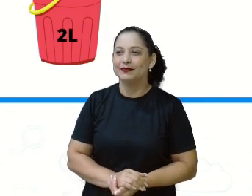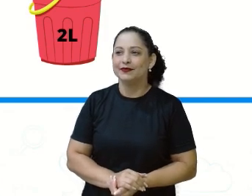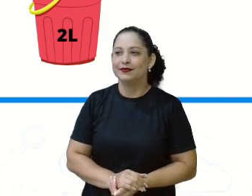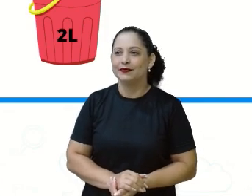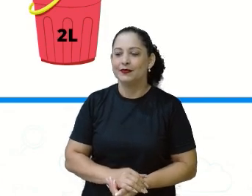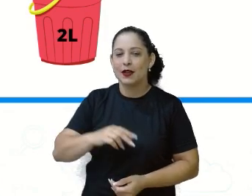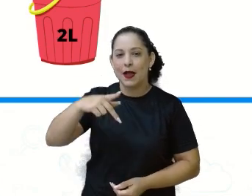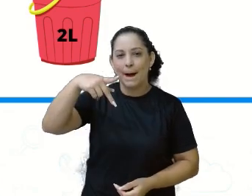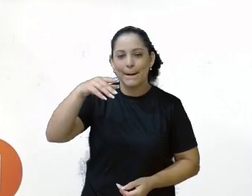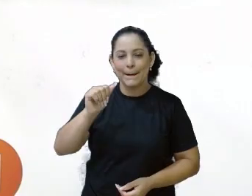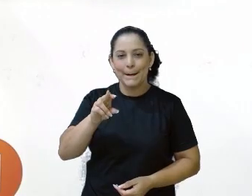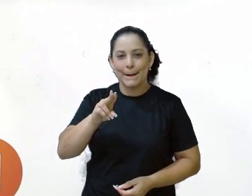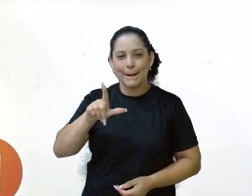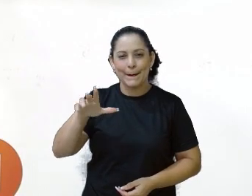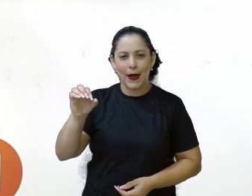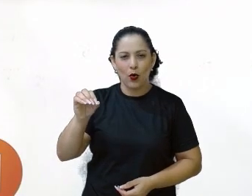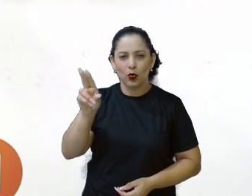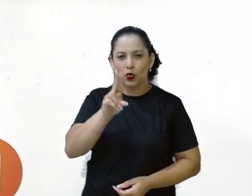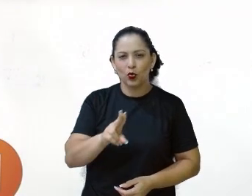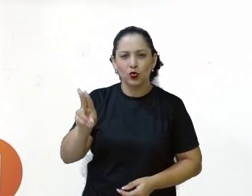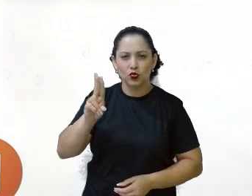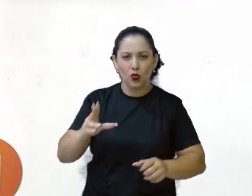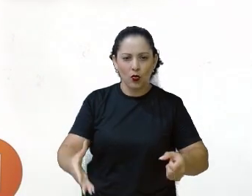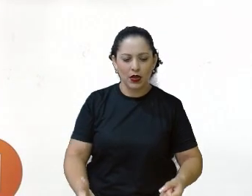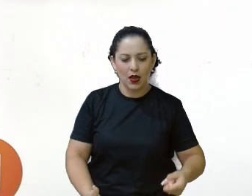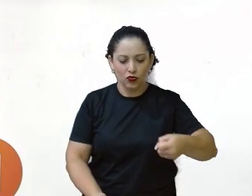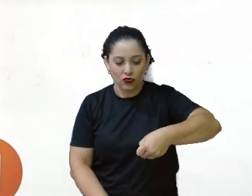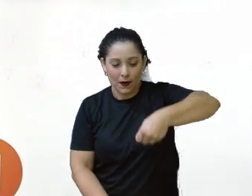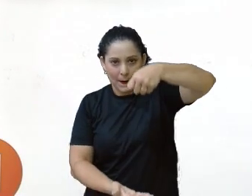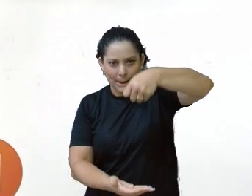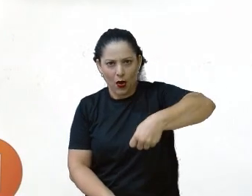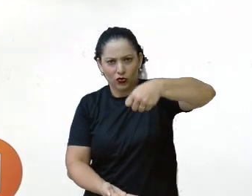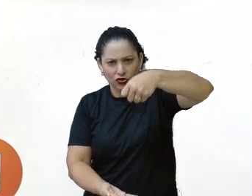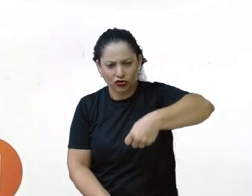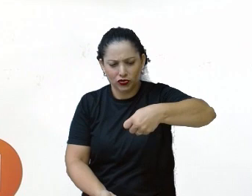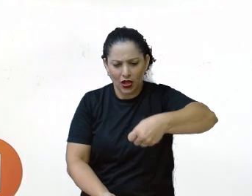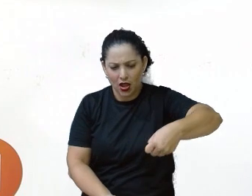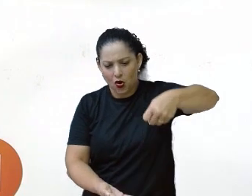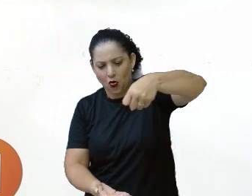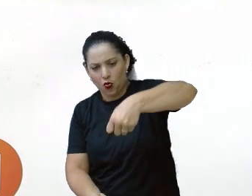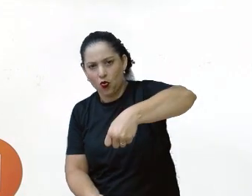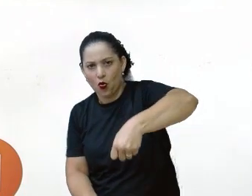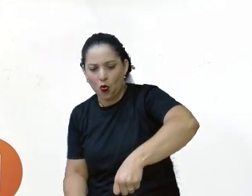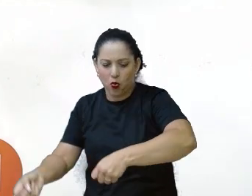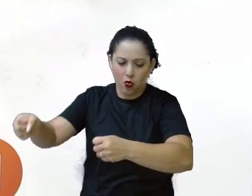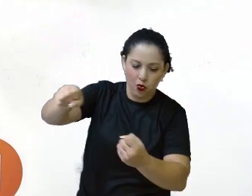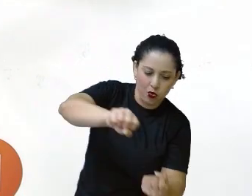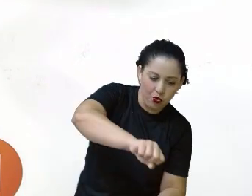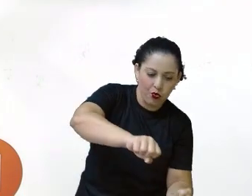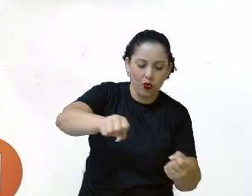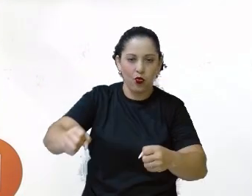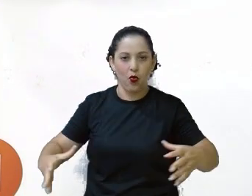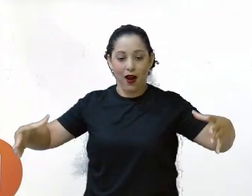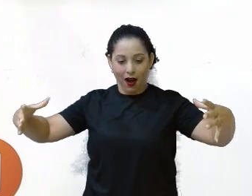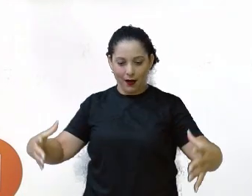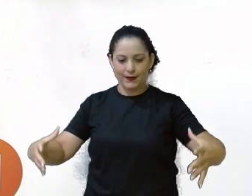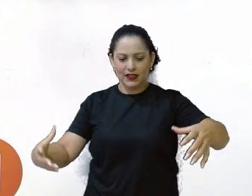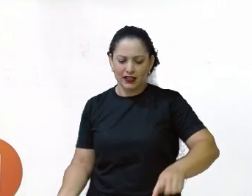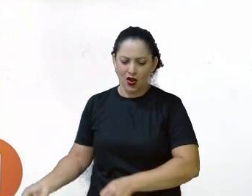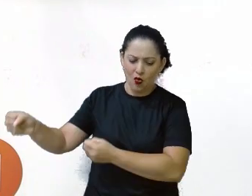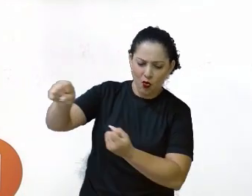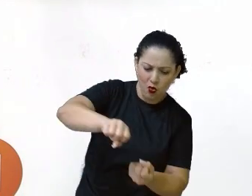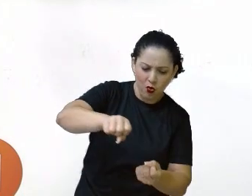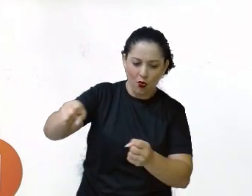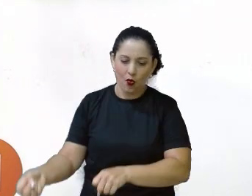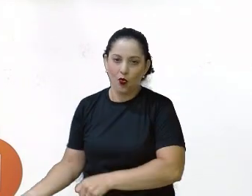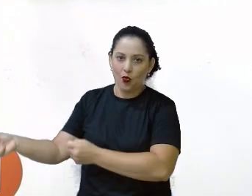Paulo usou alguns baldes para encher a piscina de sua irmã mais nova. Para enchê-la, ele precisará de